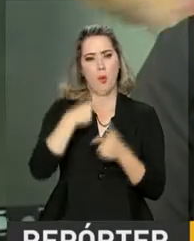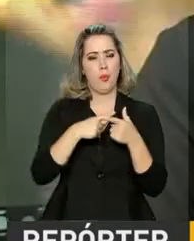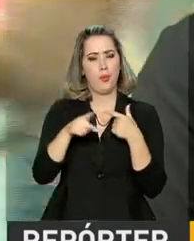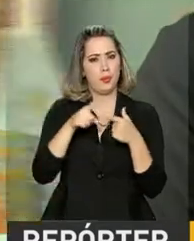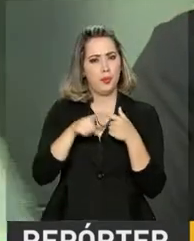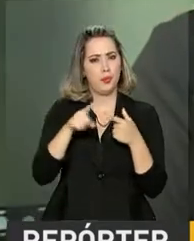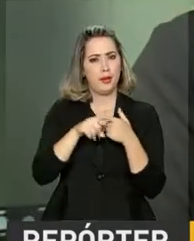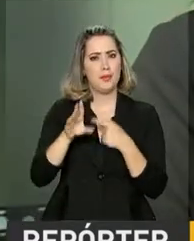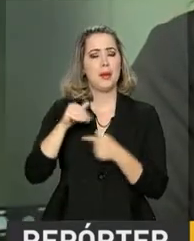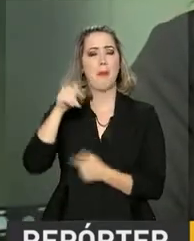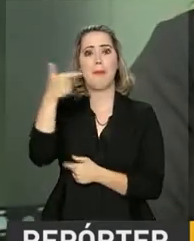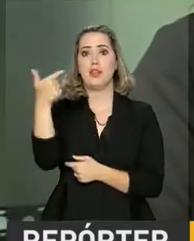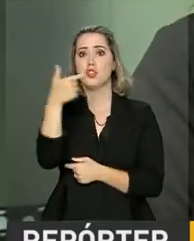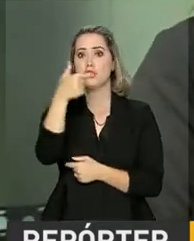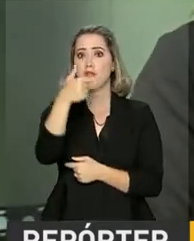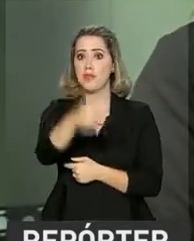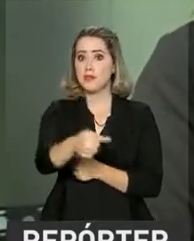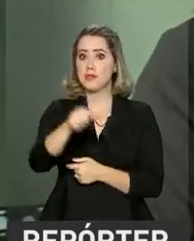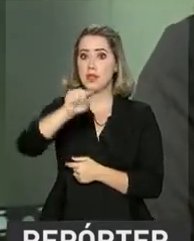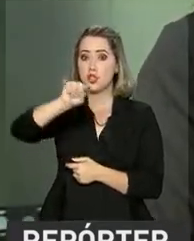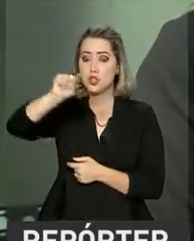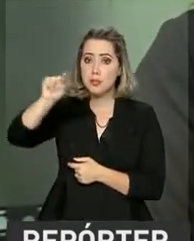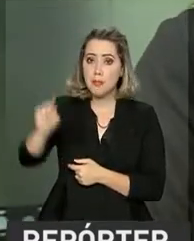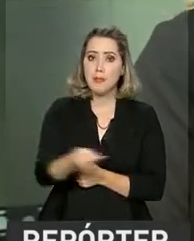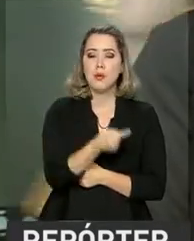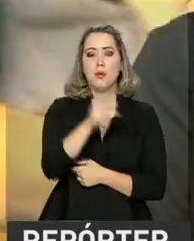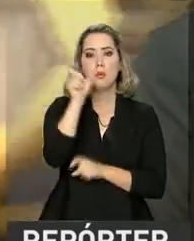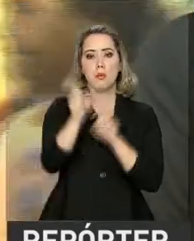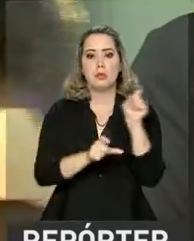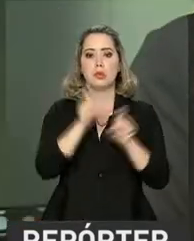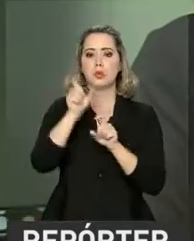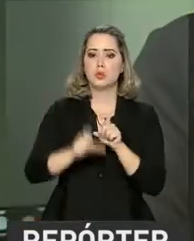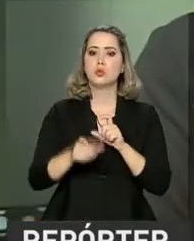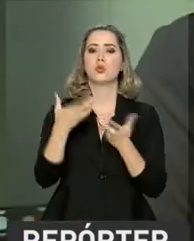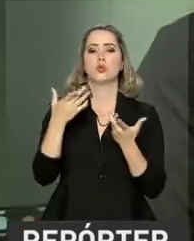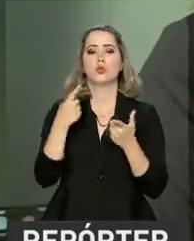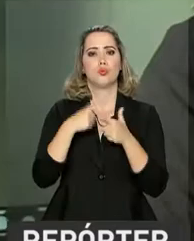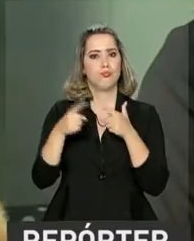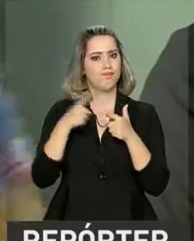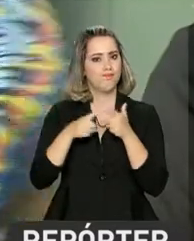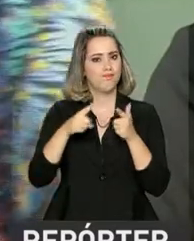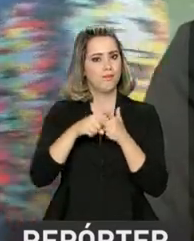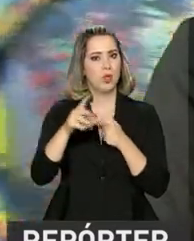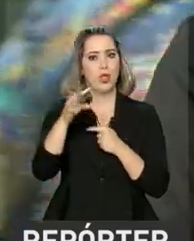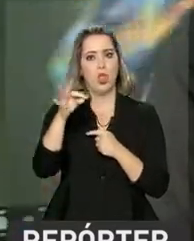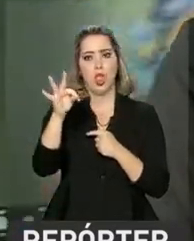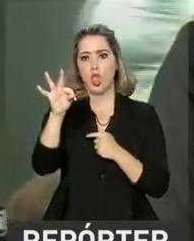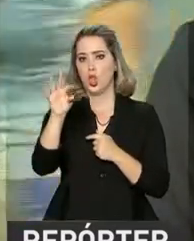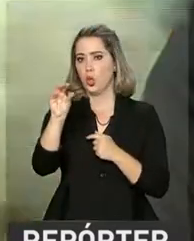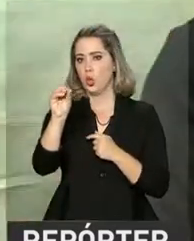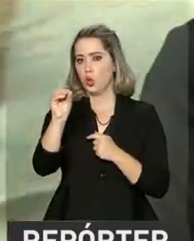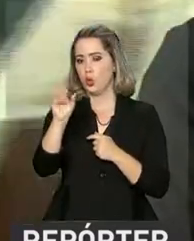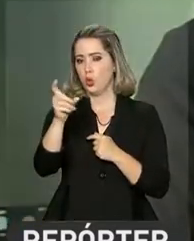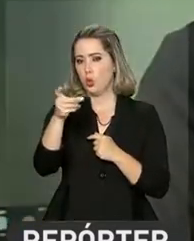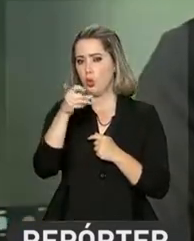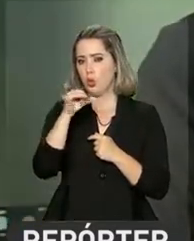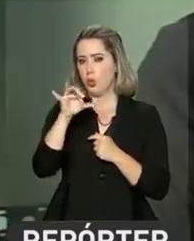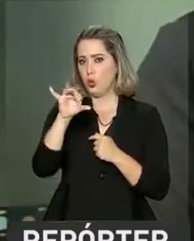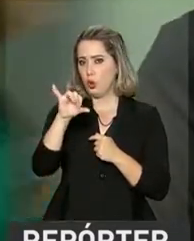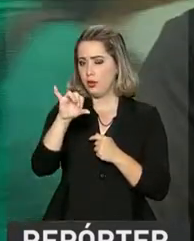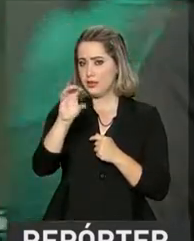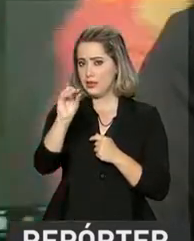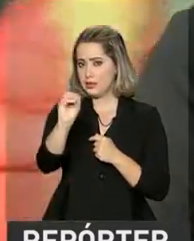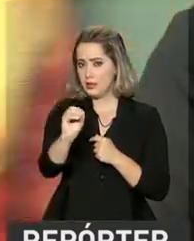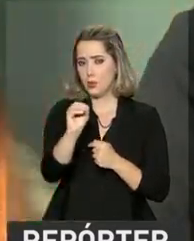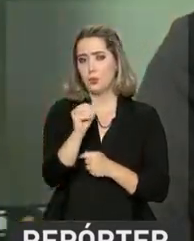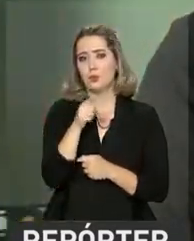27 mil vítimas por ano segundo dados do sistema nacional de informações tóxico lógicas mas isso deve mudar o